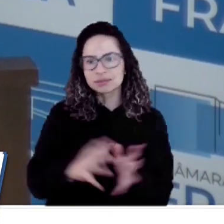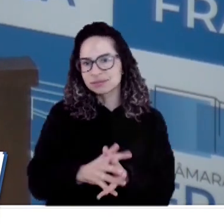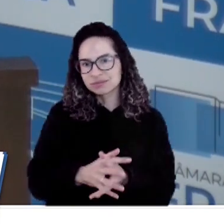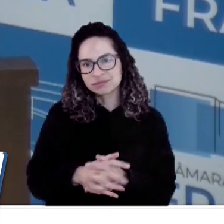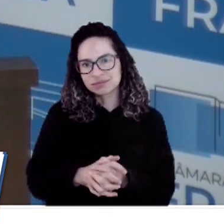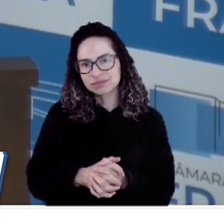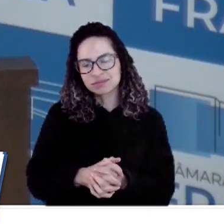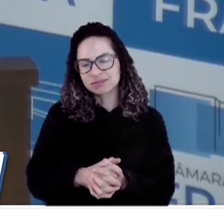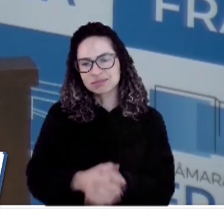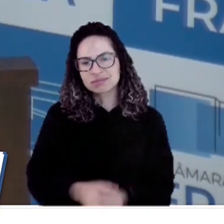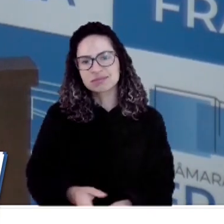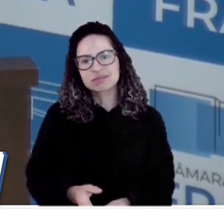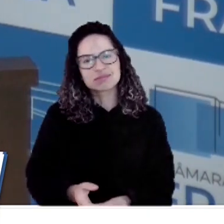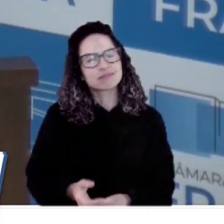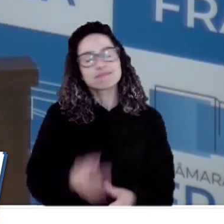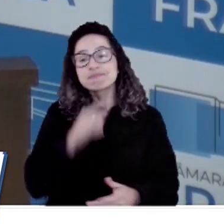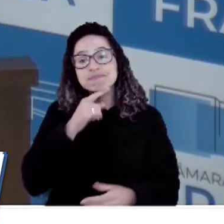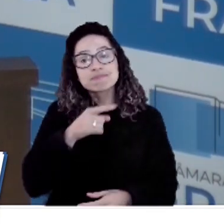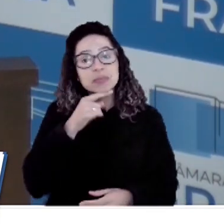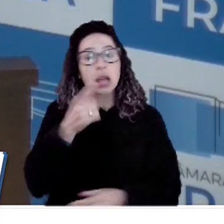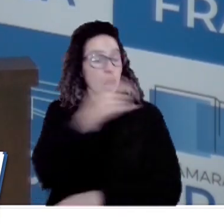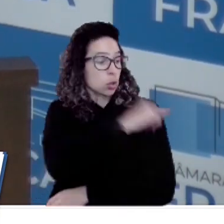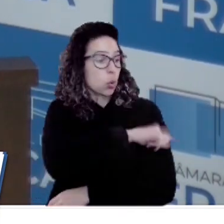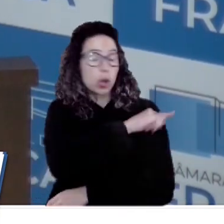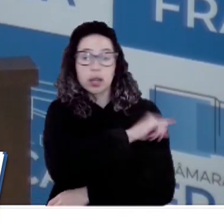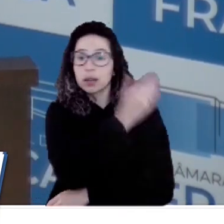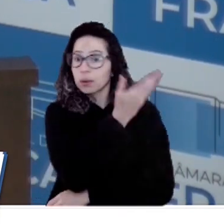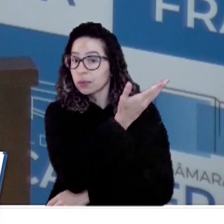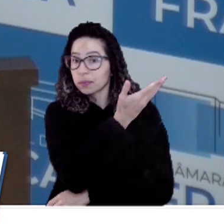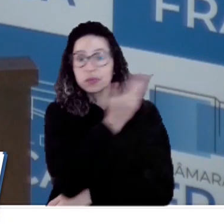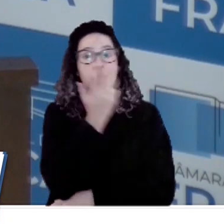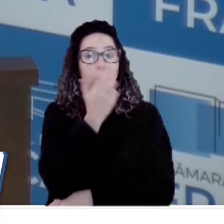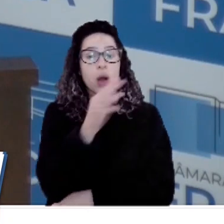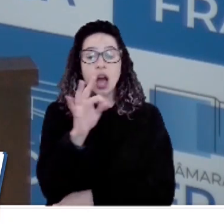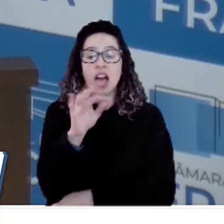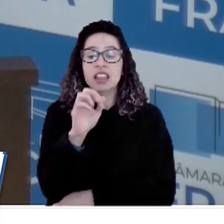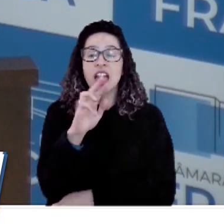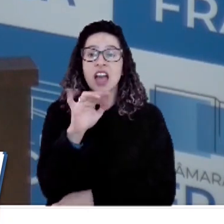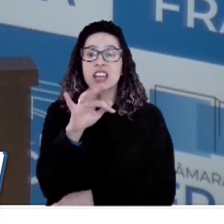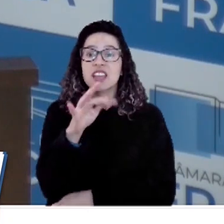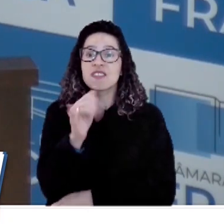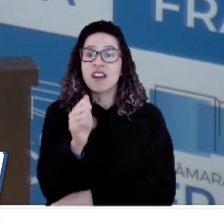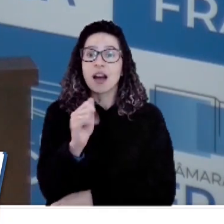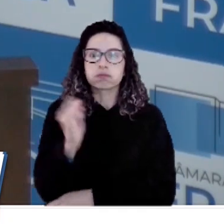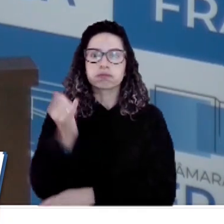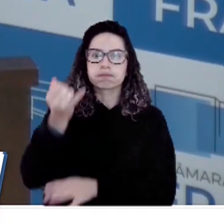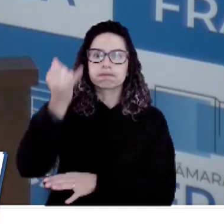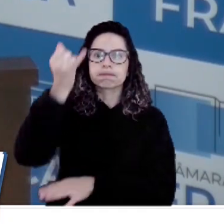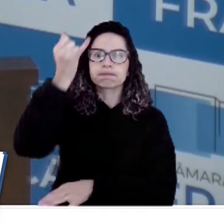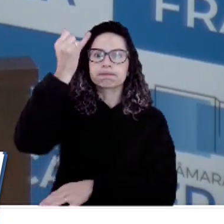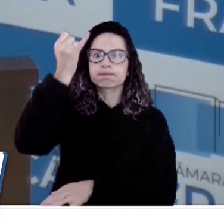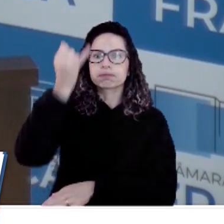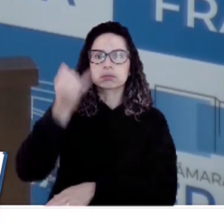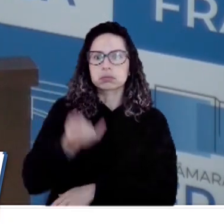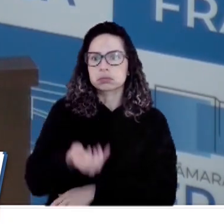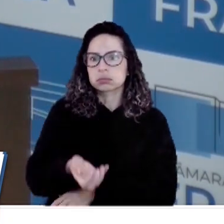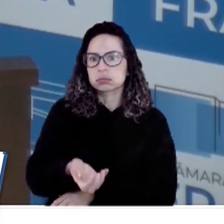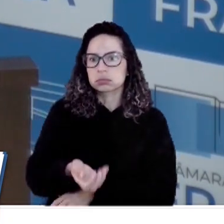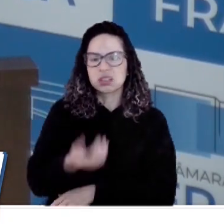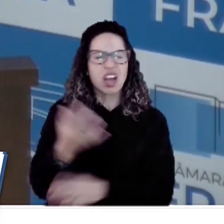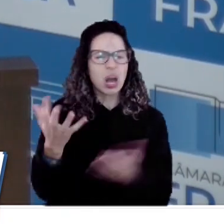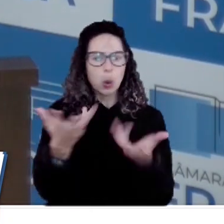cidade. Não deu certo. No Rio de Janeiro, a tarifa foi lá para cima. Lá para cima. A qualidade de